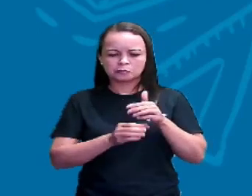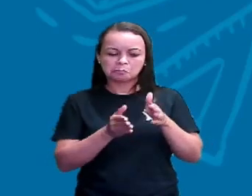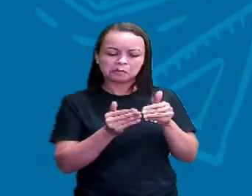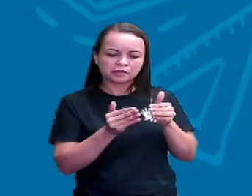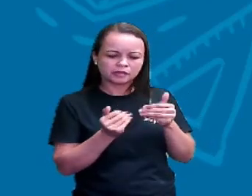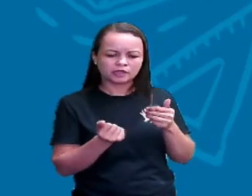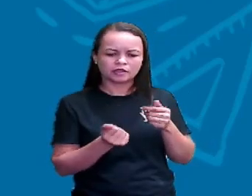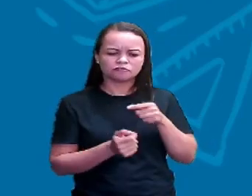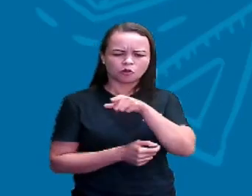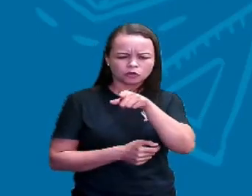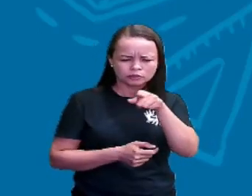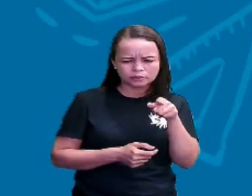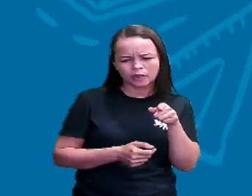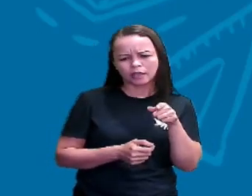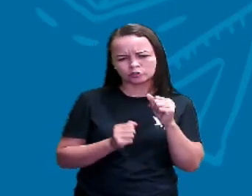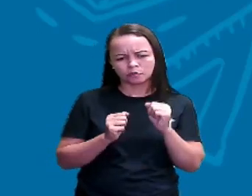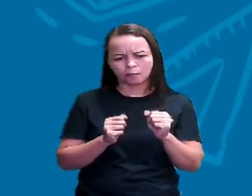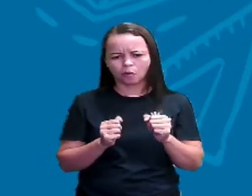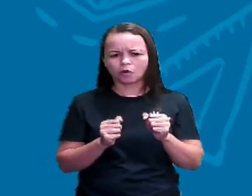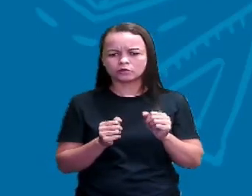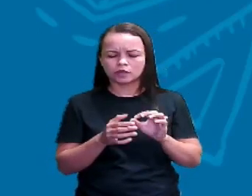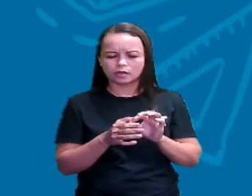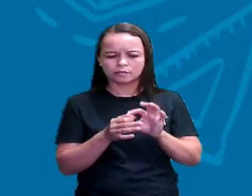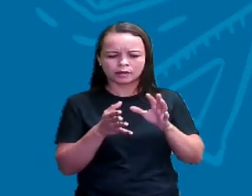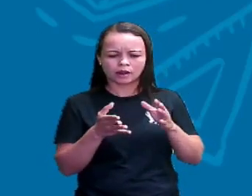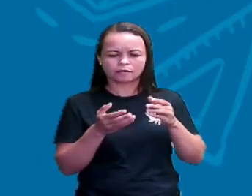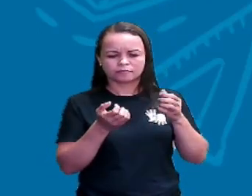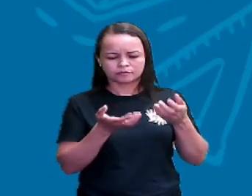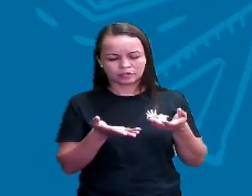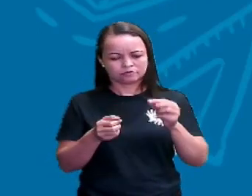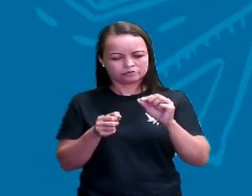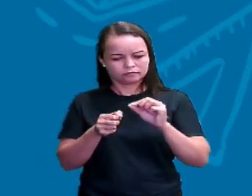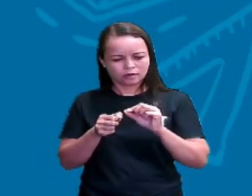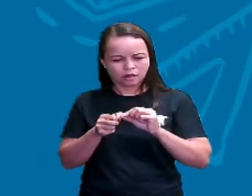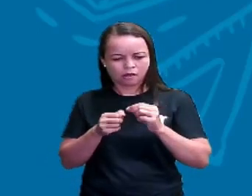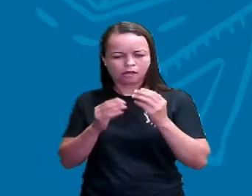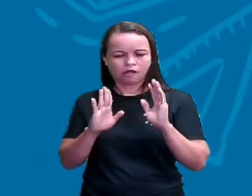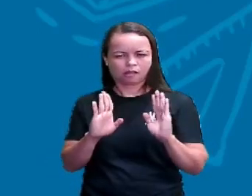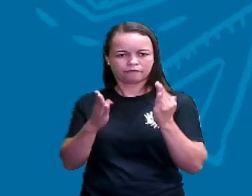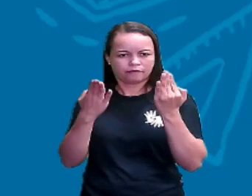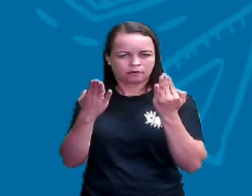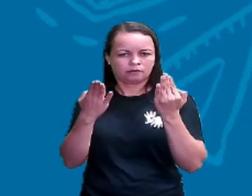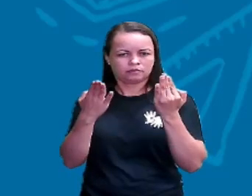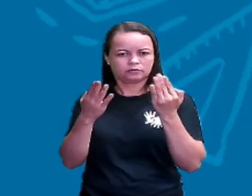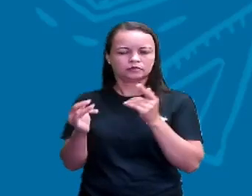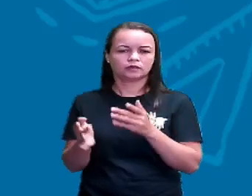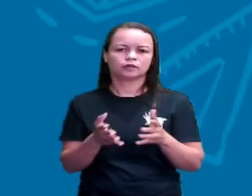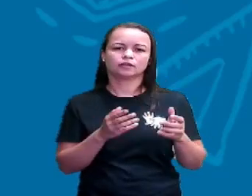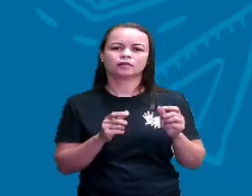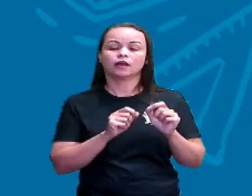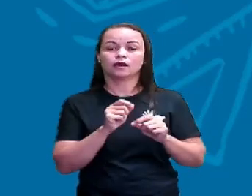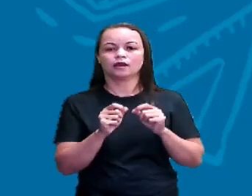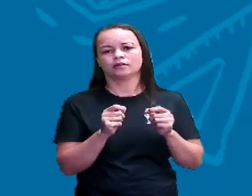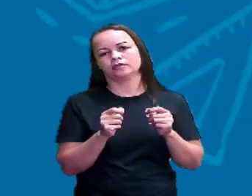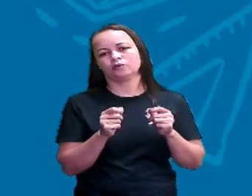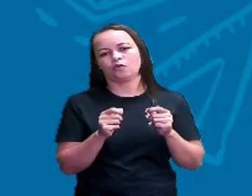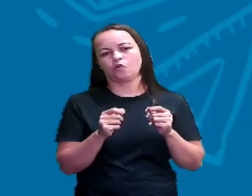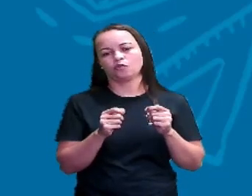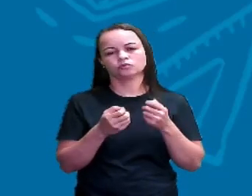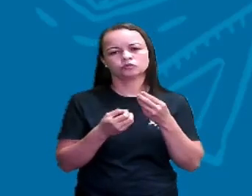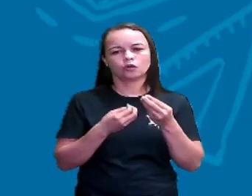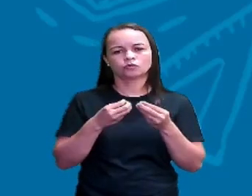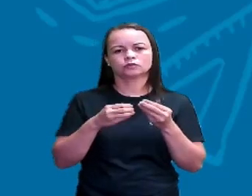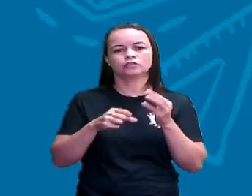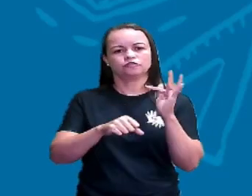vocês permitiriam que a gente fizesse a festa? Aí a gente usa o usted com esse tom de